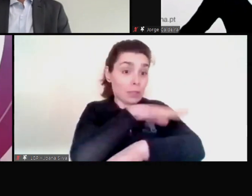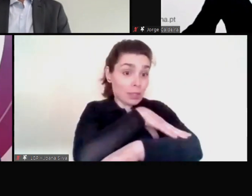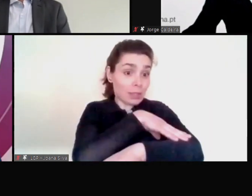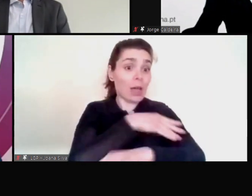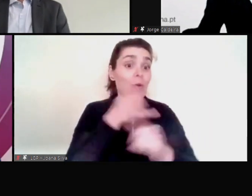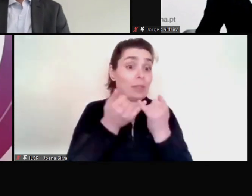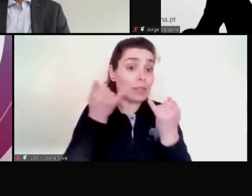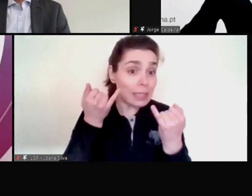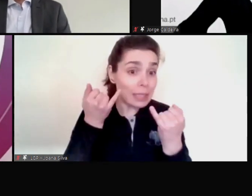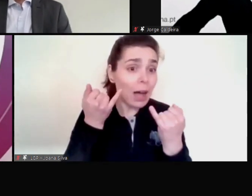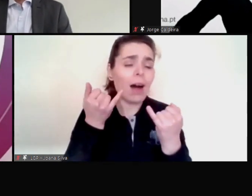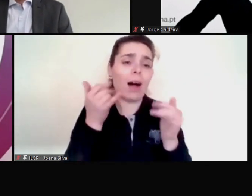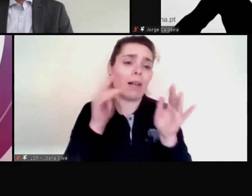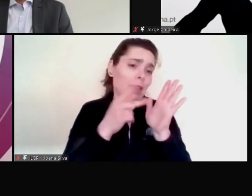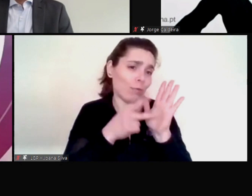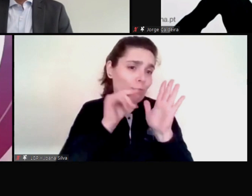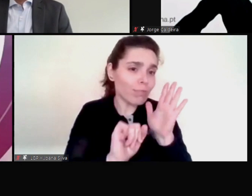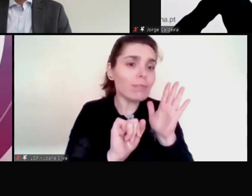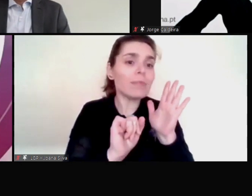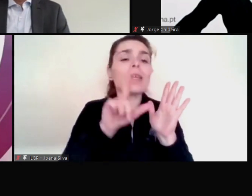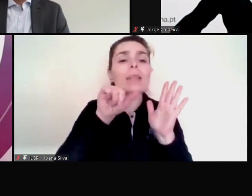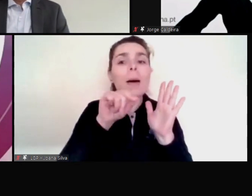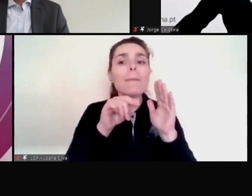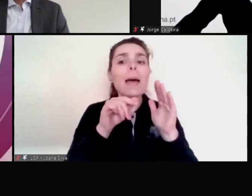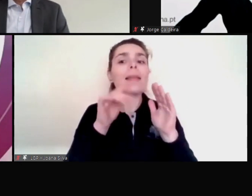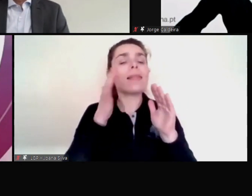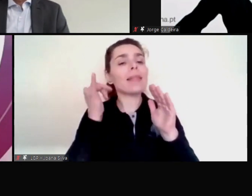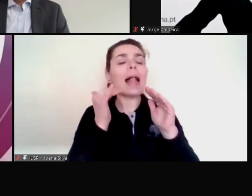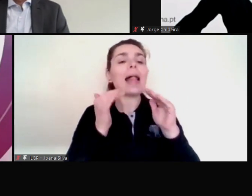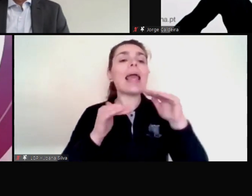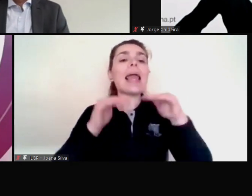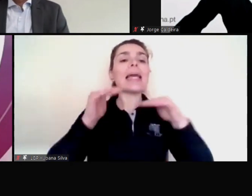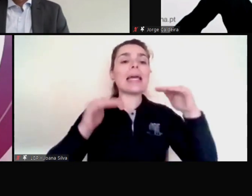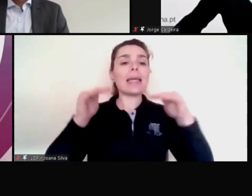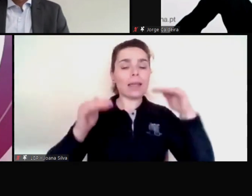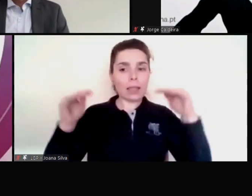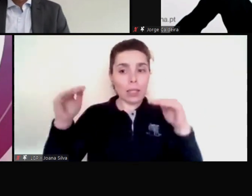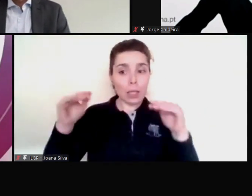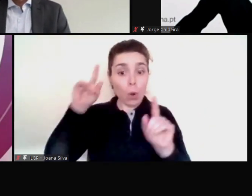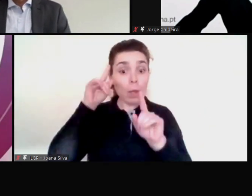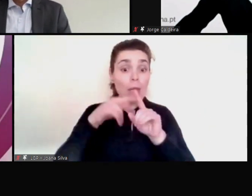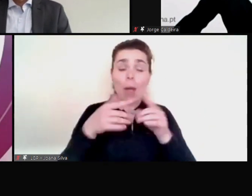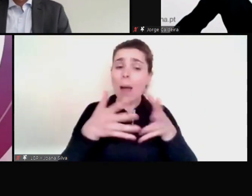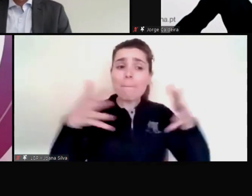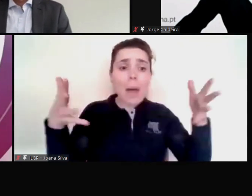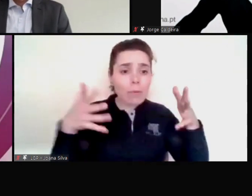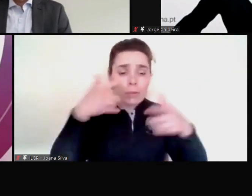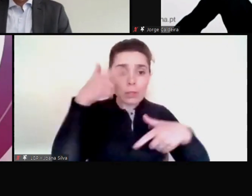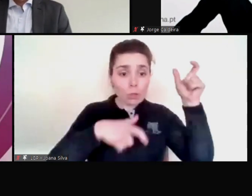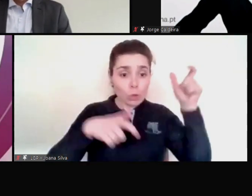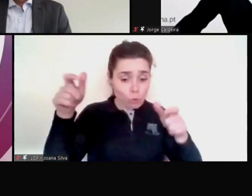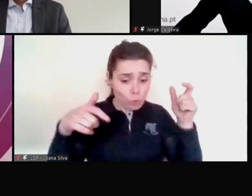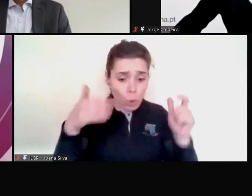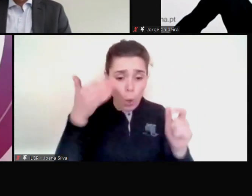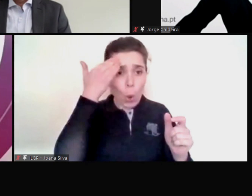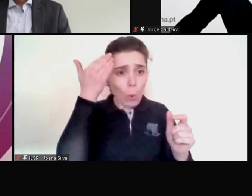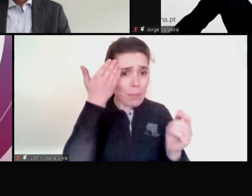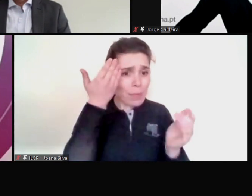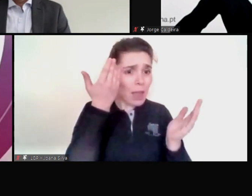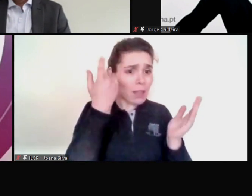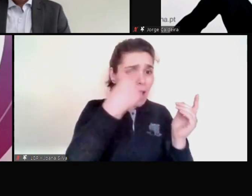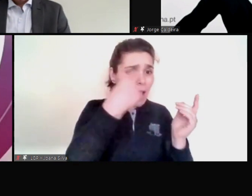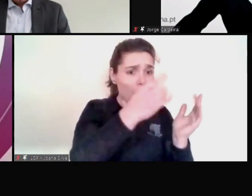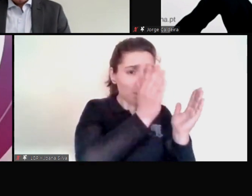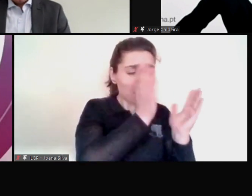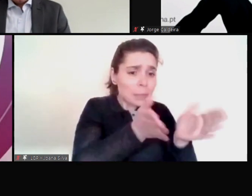lado, com a necessidade de equilibrar isto com a massificação de competências digitais para que a todos os níveis possamos